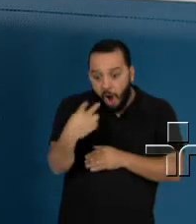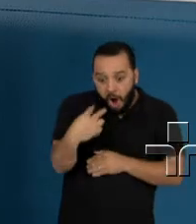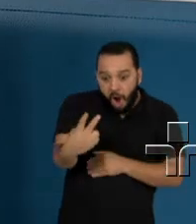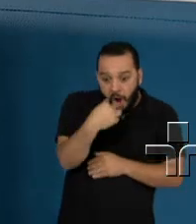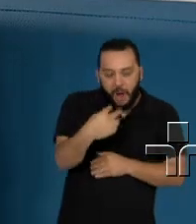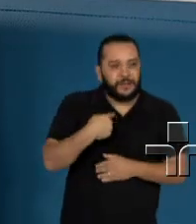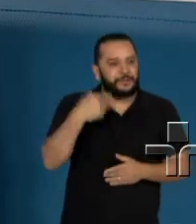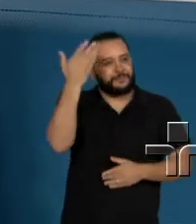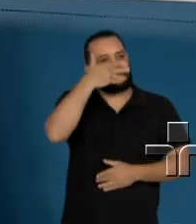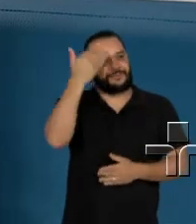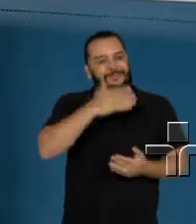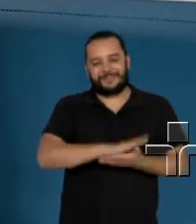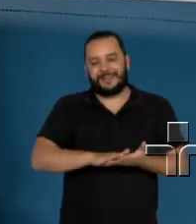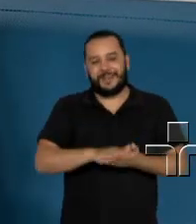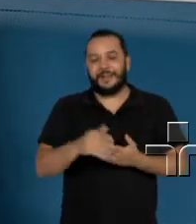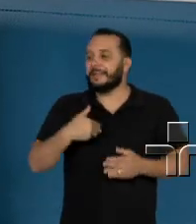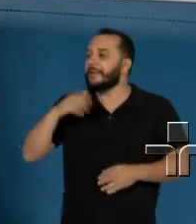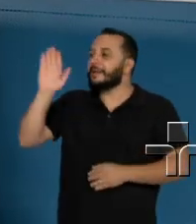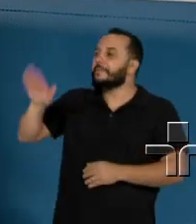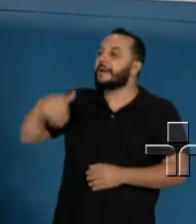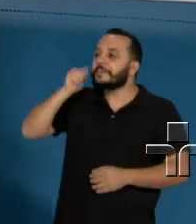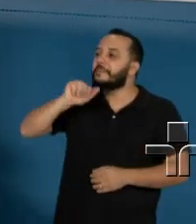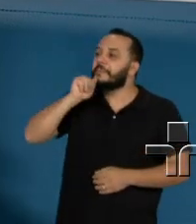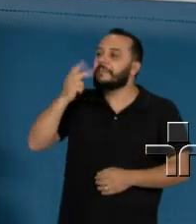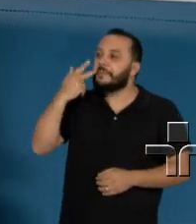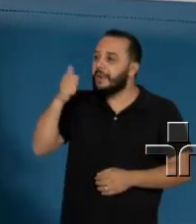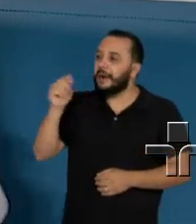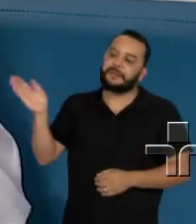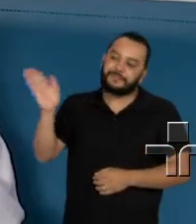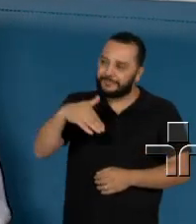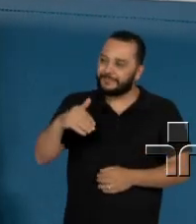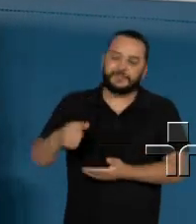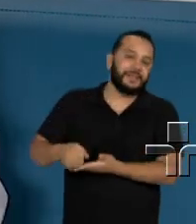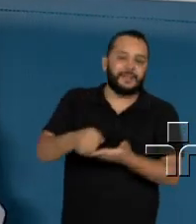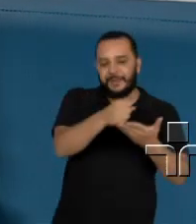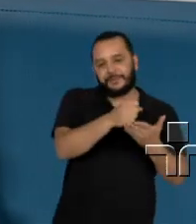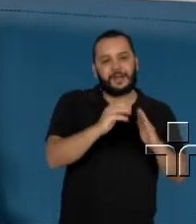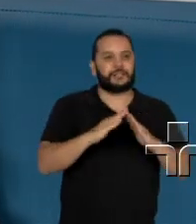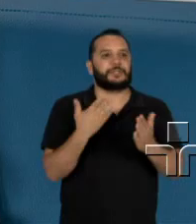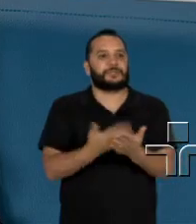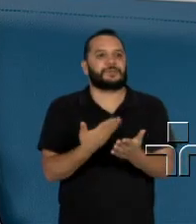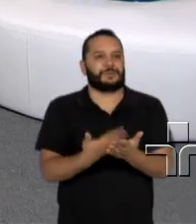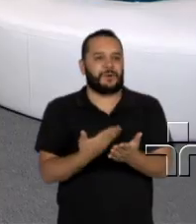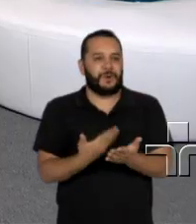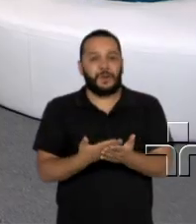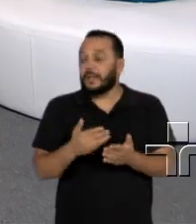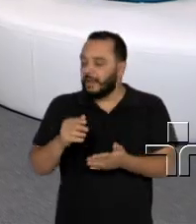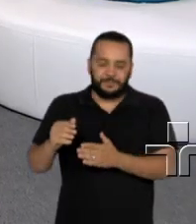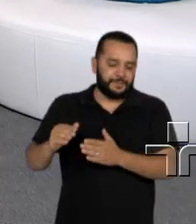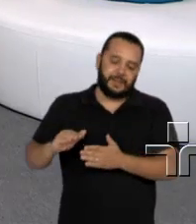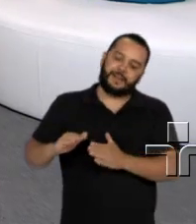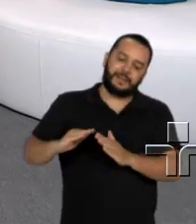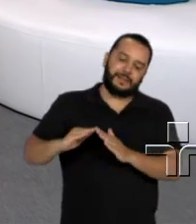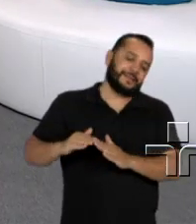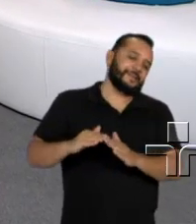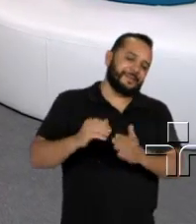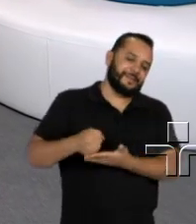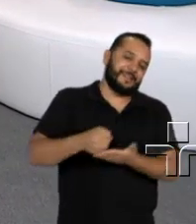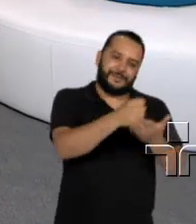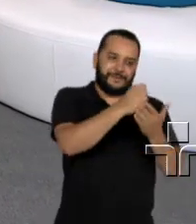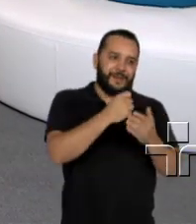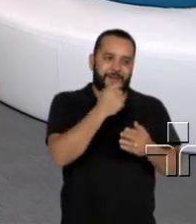o que eu percebi chamei minha mãe e na escola não tinham em seguida ele desenvolve bastante a